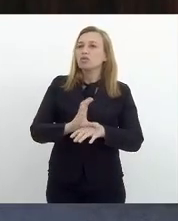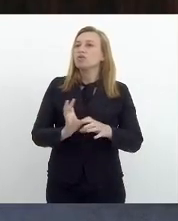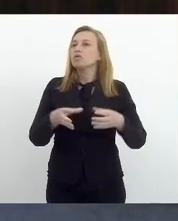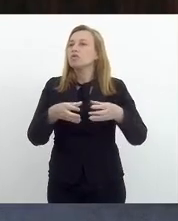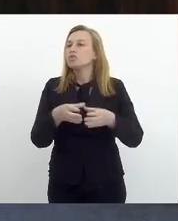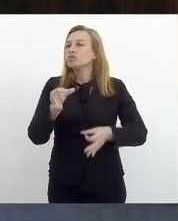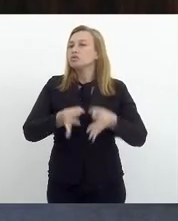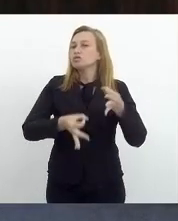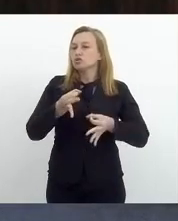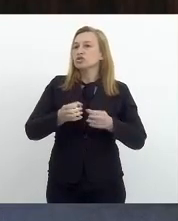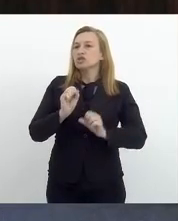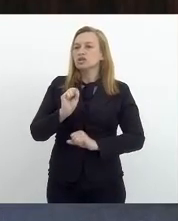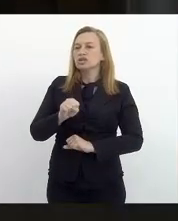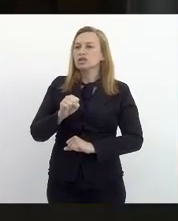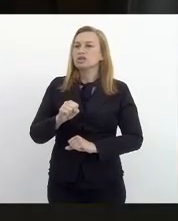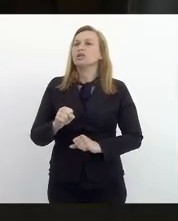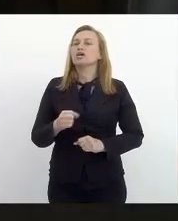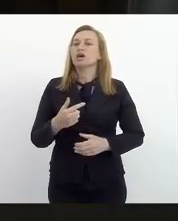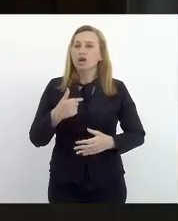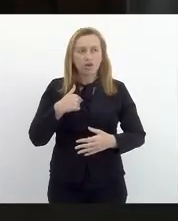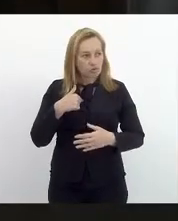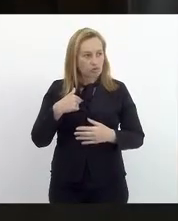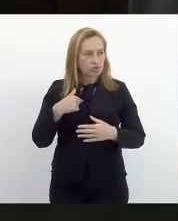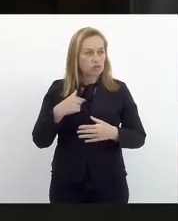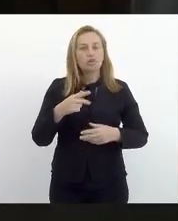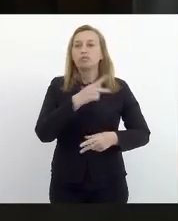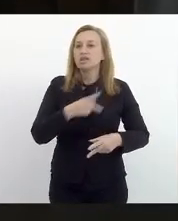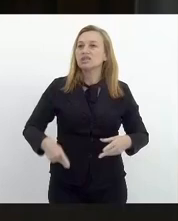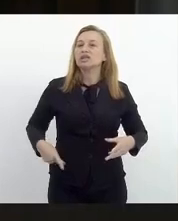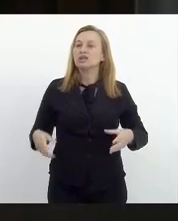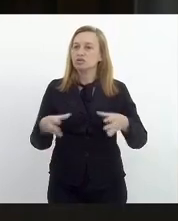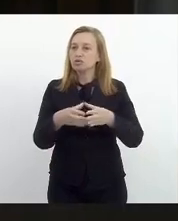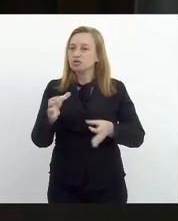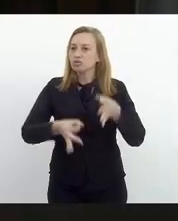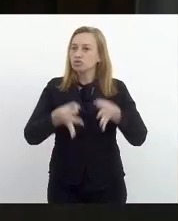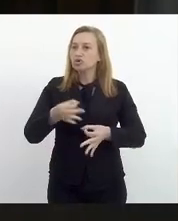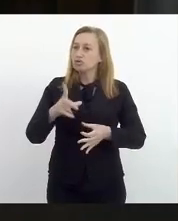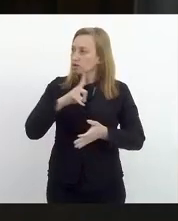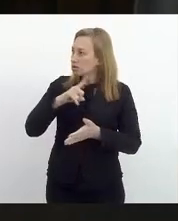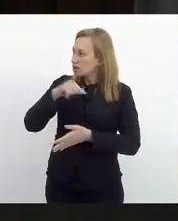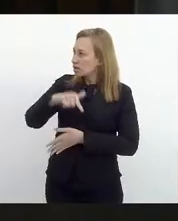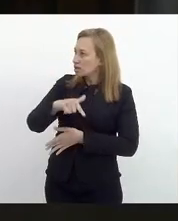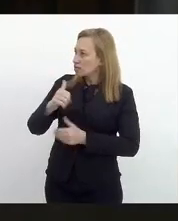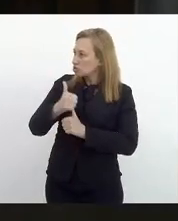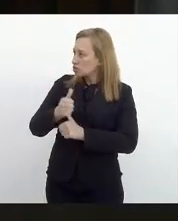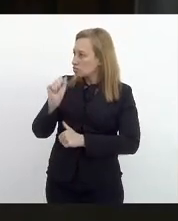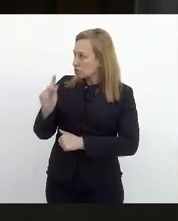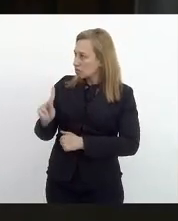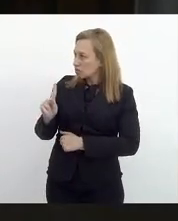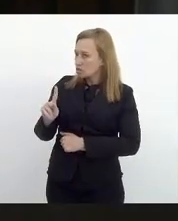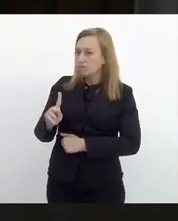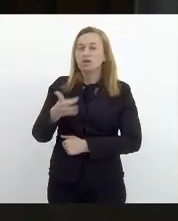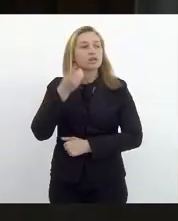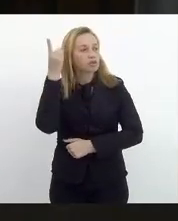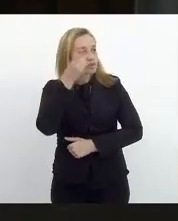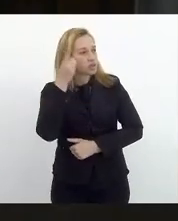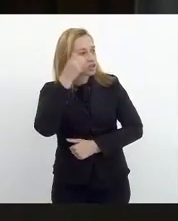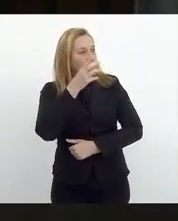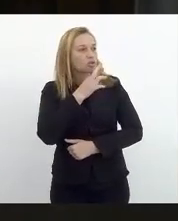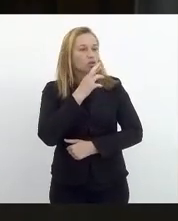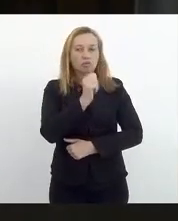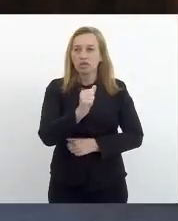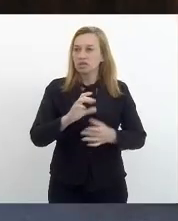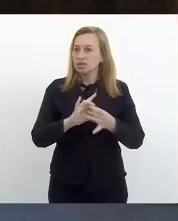ter exatamente e eu faço como presente a condição de que o Senhor Jesus que eu tenho subjetivos aqui ok ao